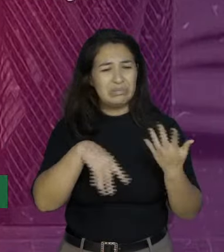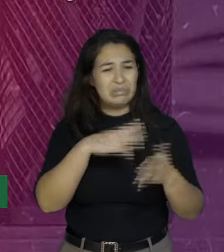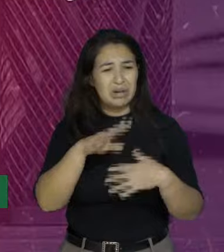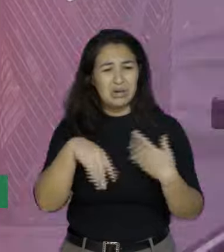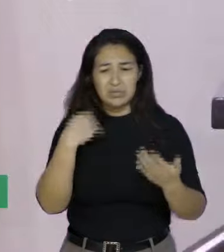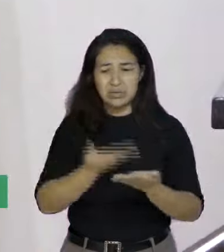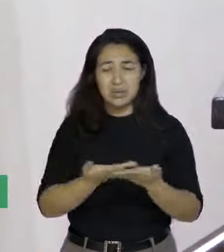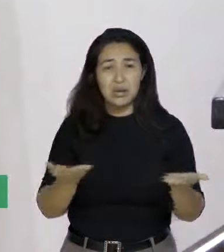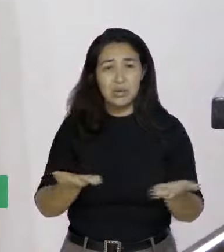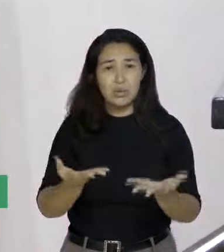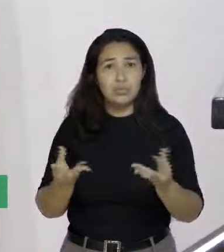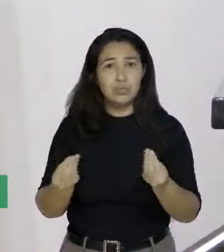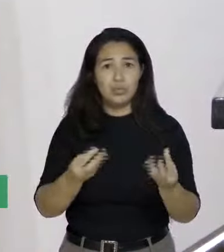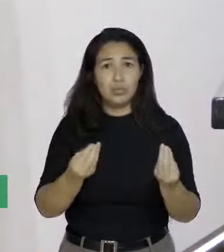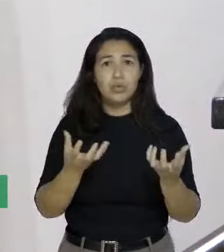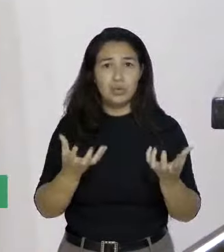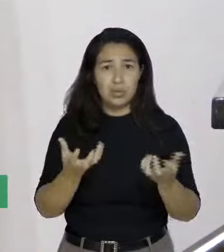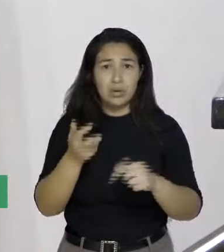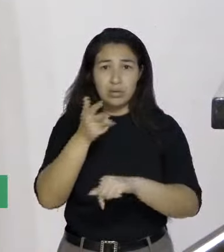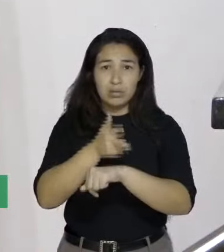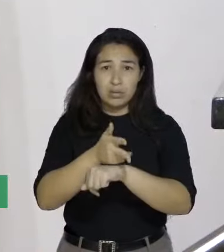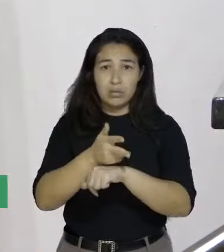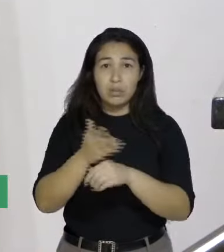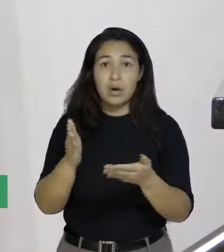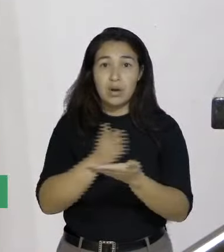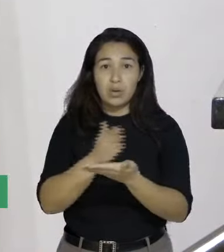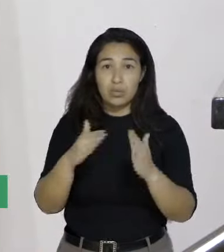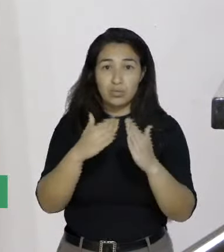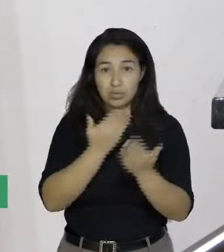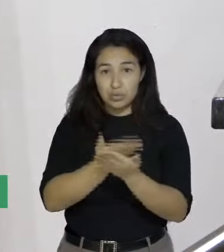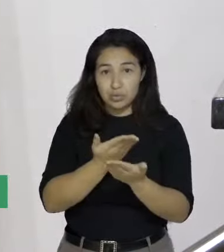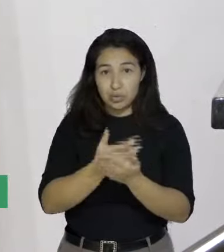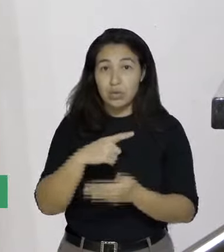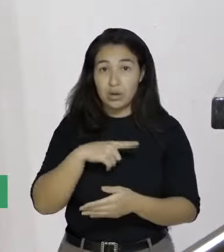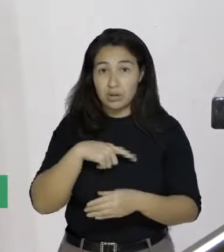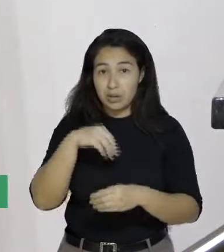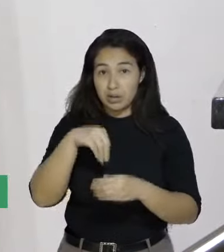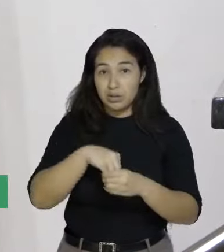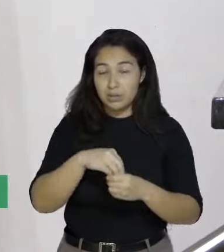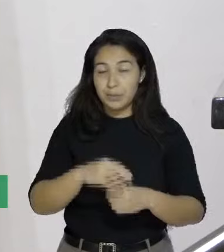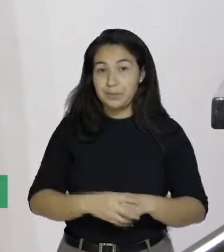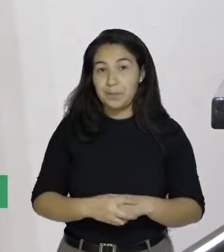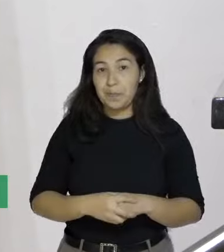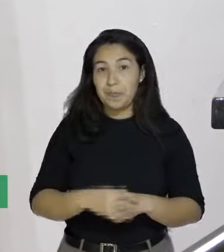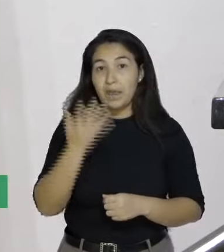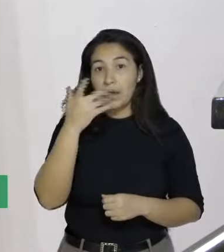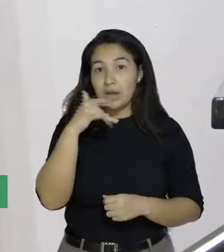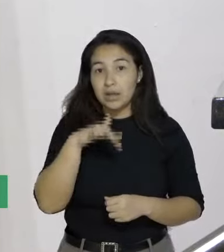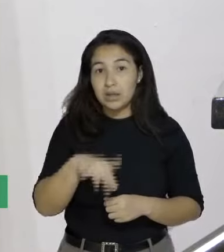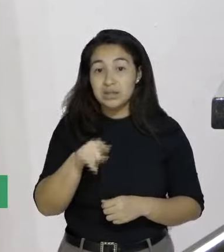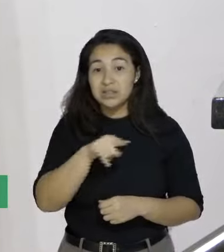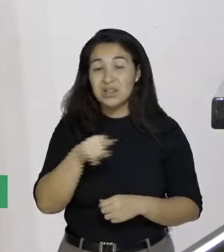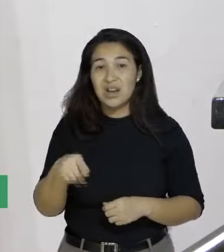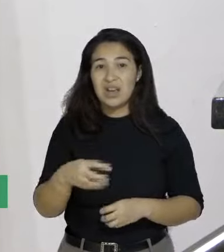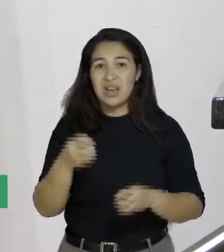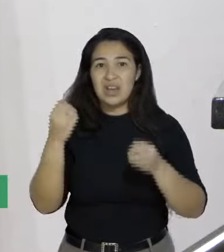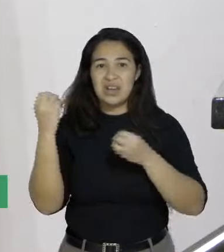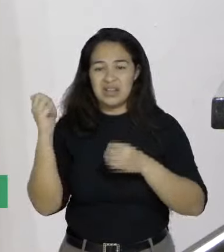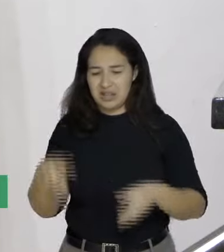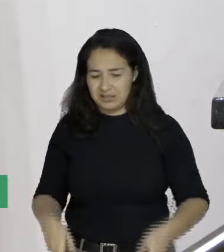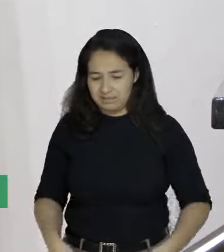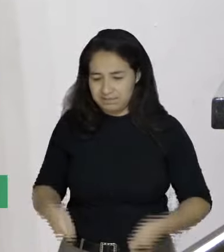eu queria que tivesse uma câmera eu dei aula em algumas escolas que tinham câmeras internas crianças que se arremessam cadeiras que se